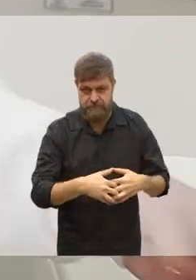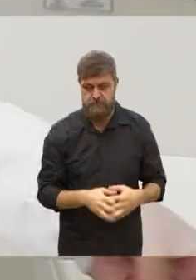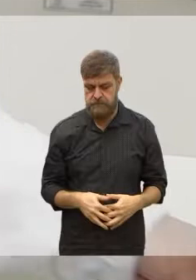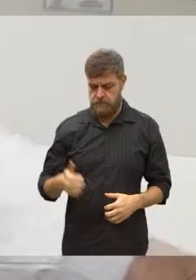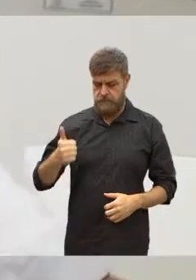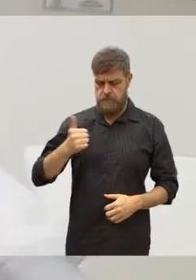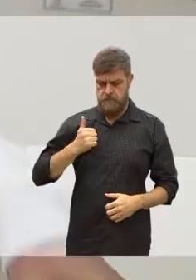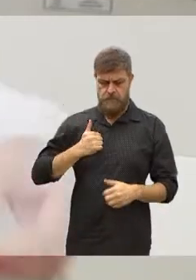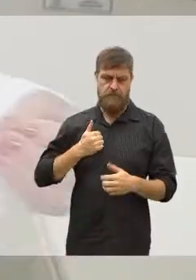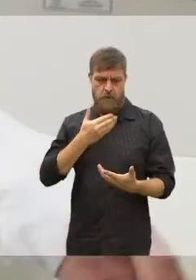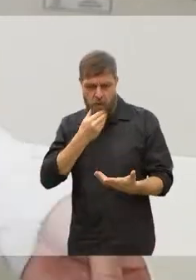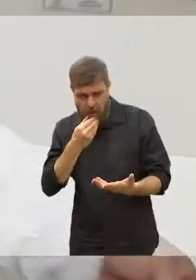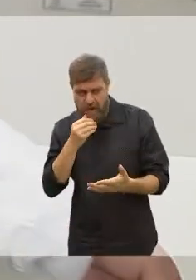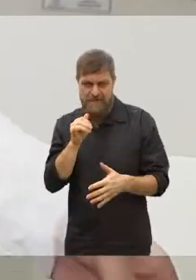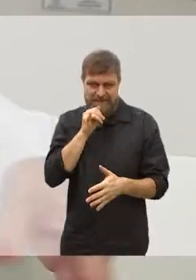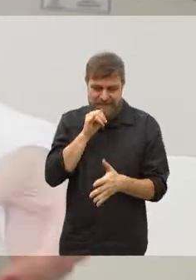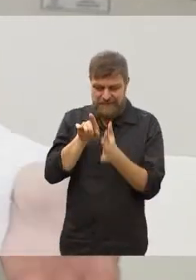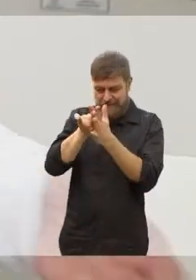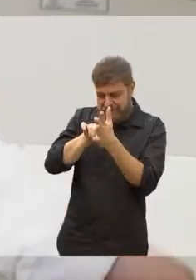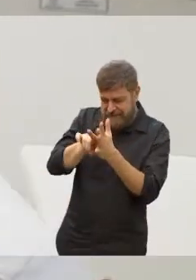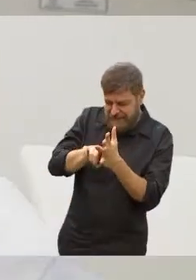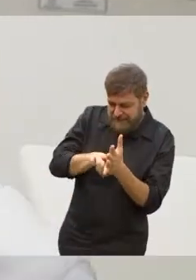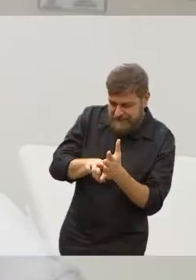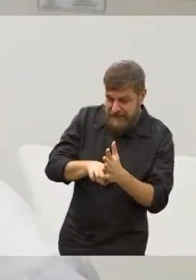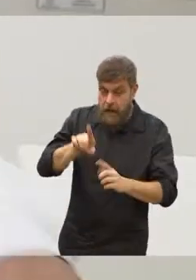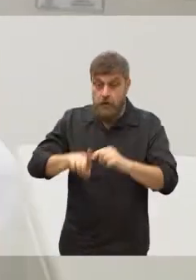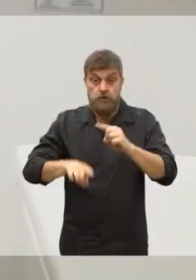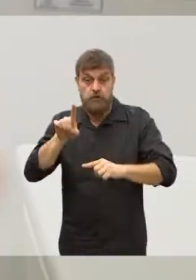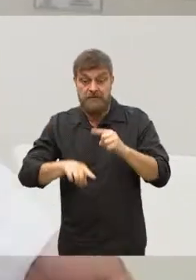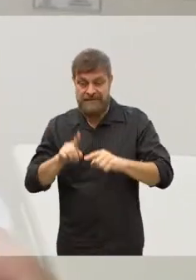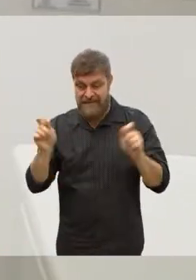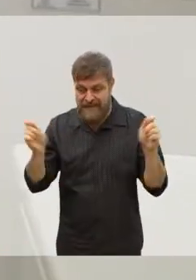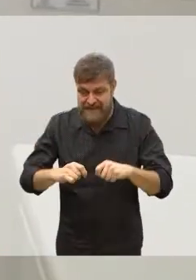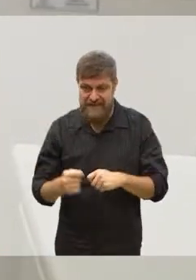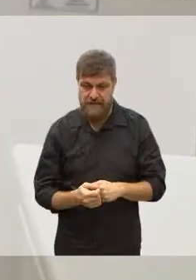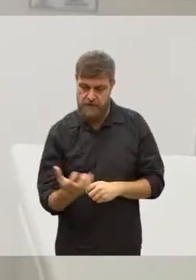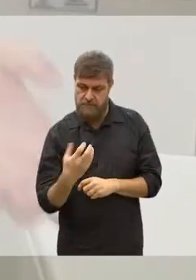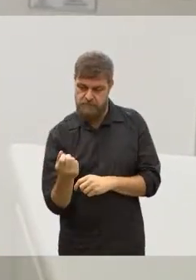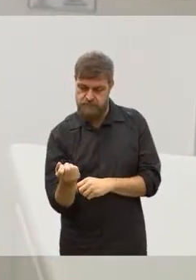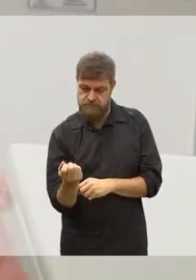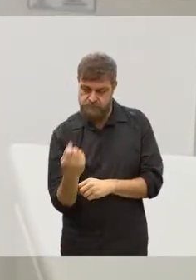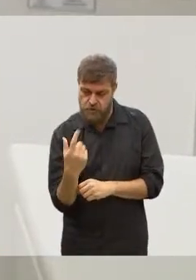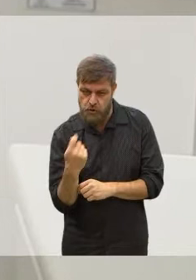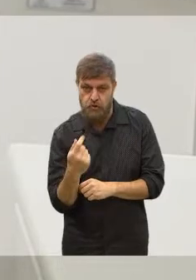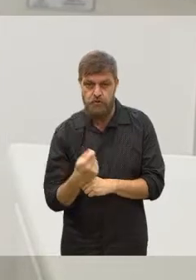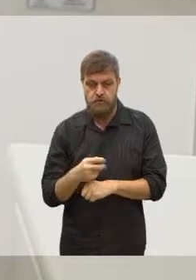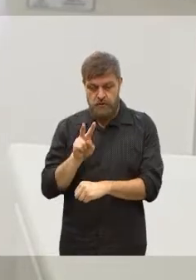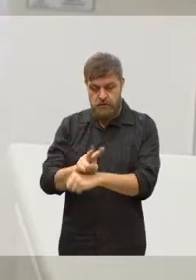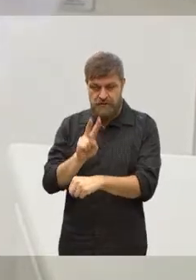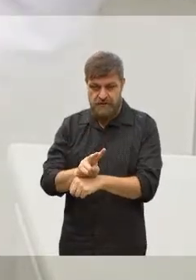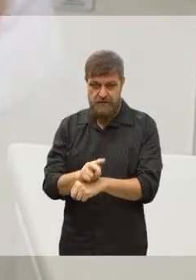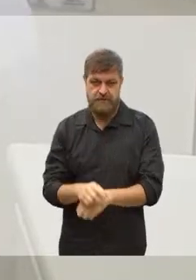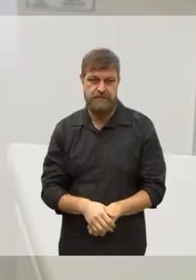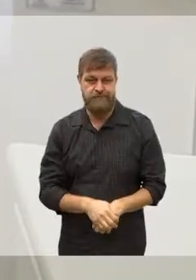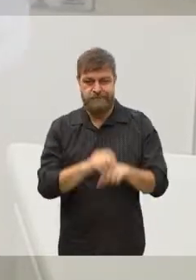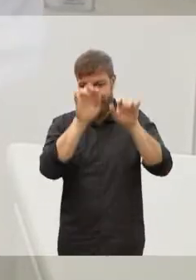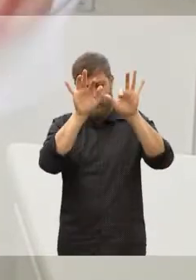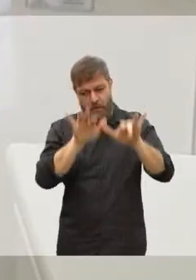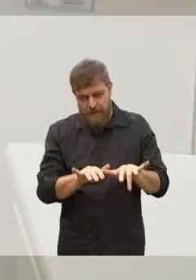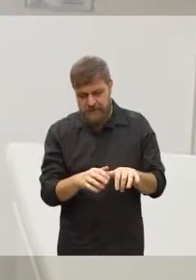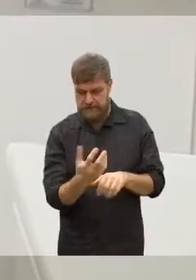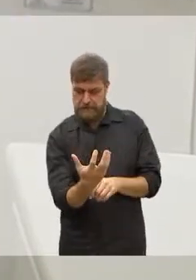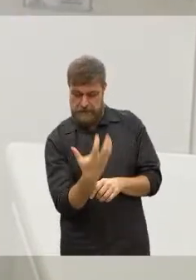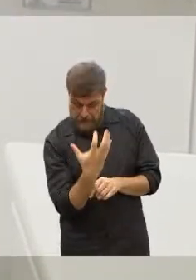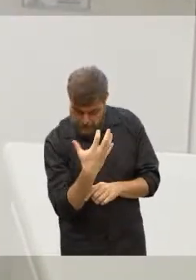começaram a pesquisar substâncias que poderiam proteger, porque hoje a exposição é excessiva demais à luz azul. Computador,